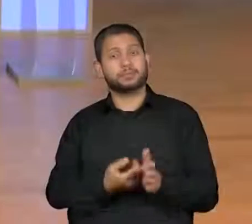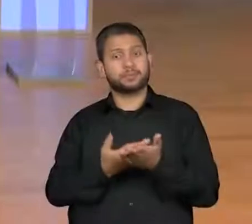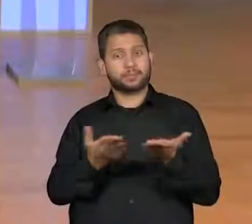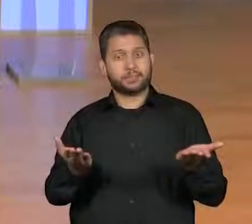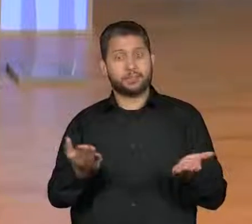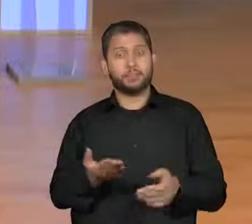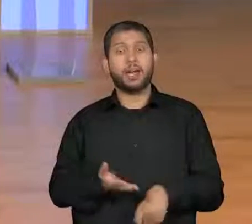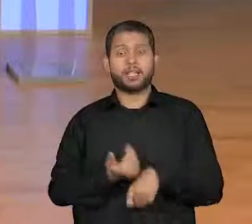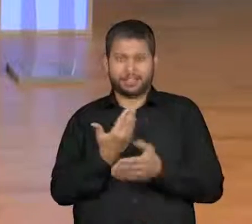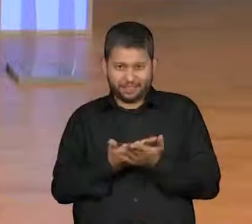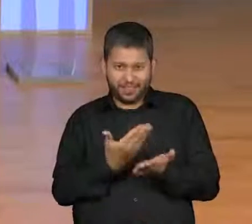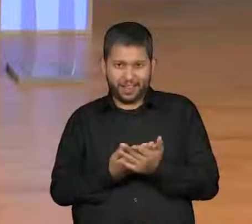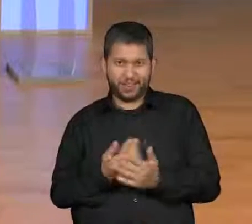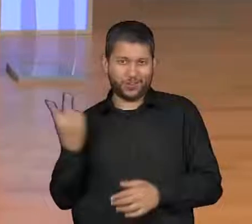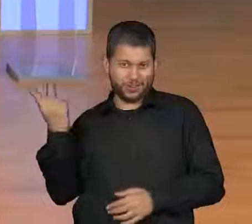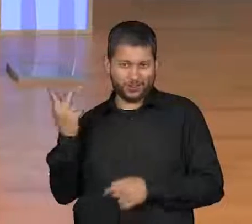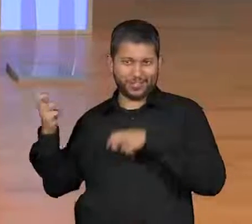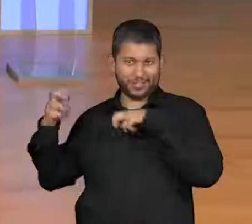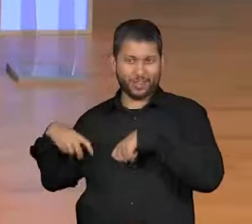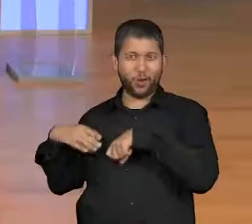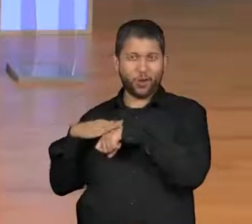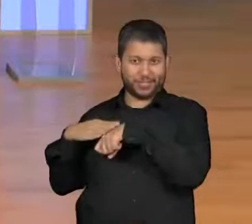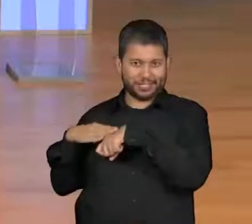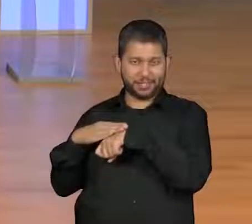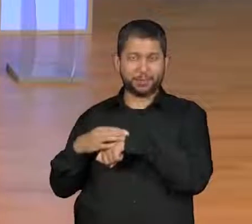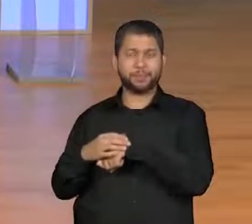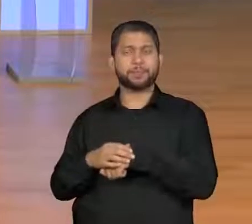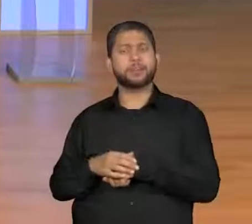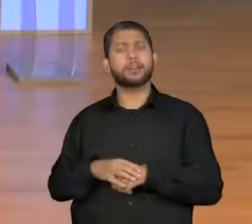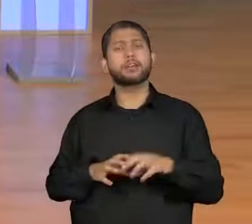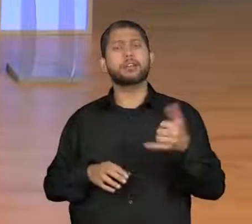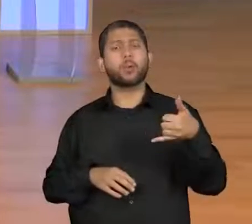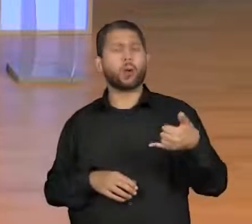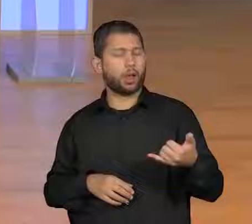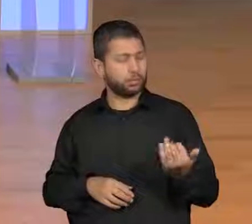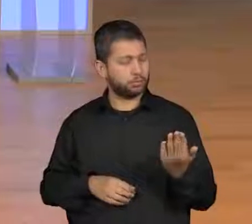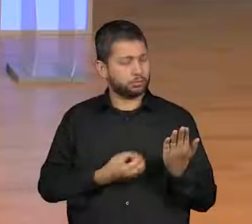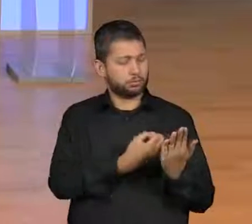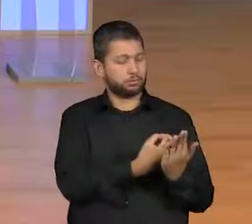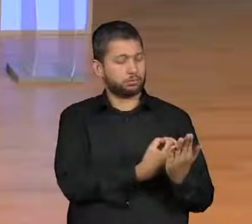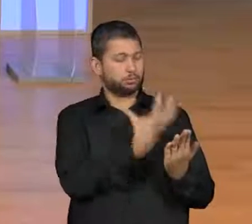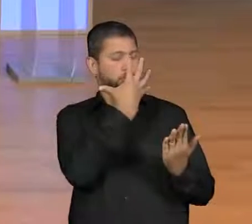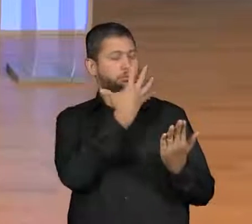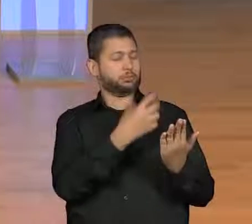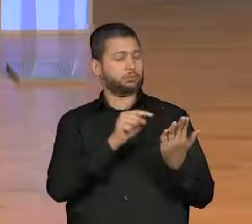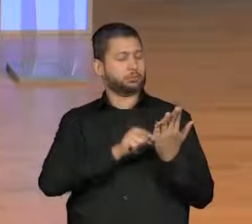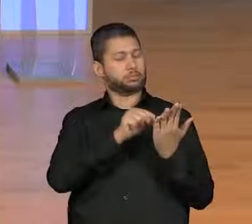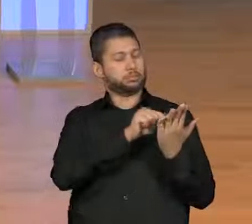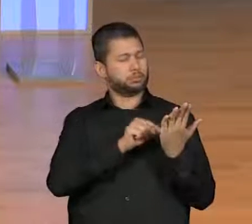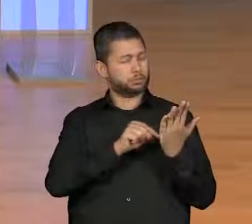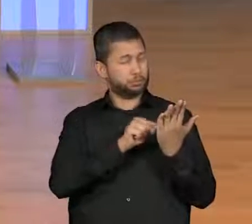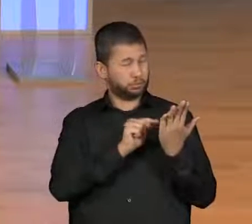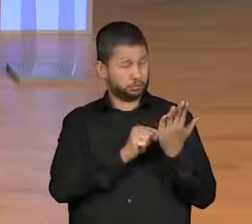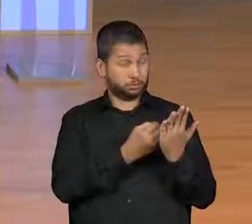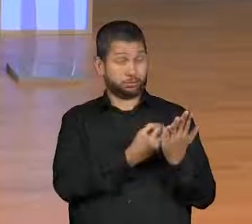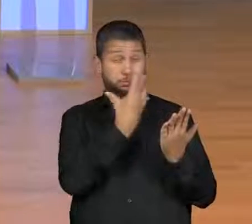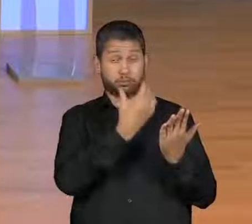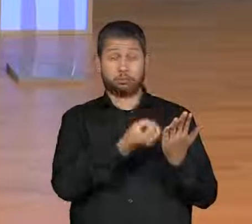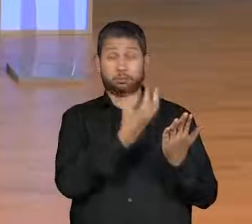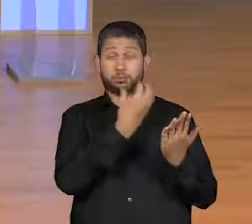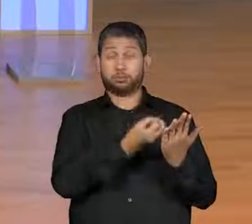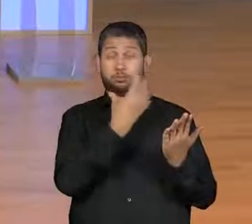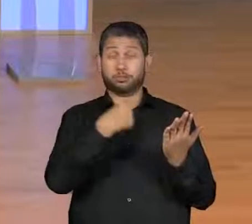pouquinho antes da aula, não é? Será que o celular também se caracteriza ali como uma